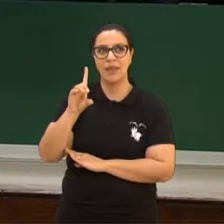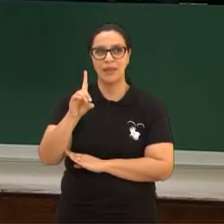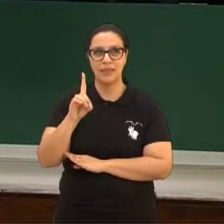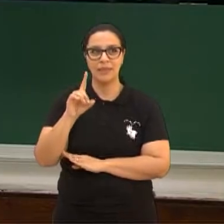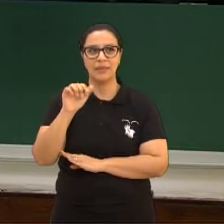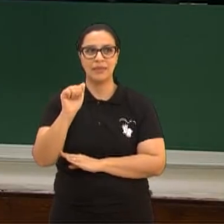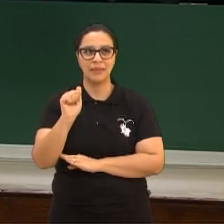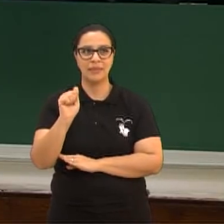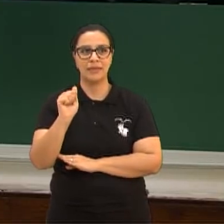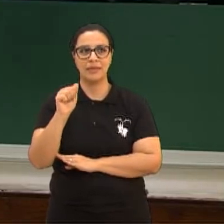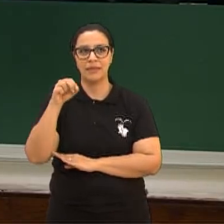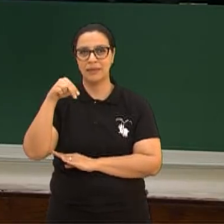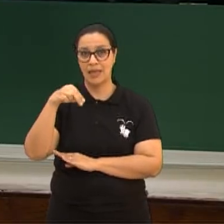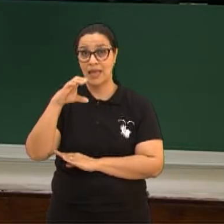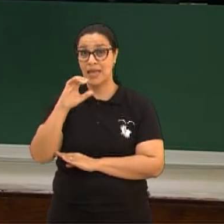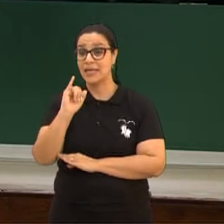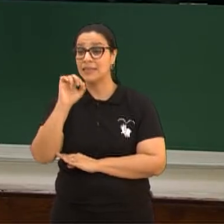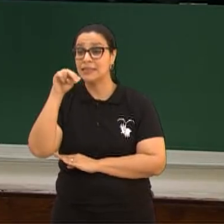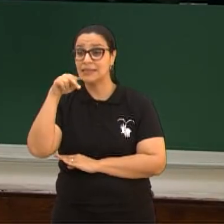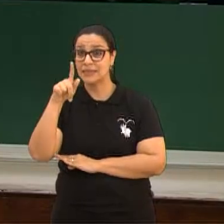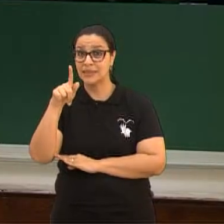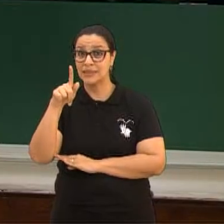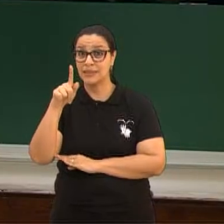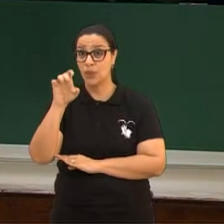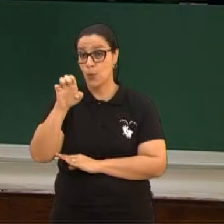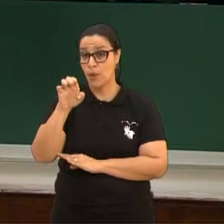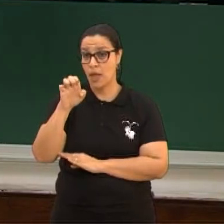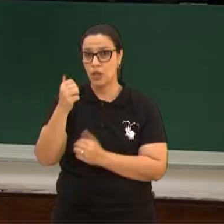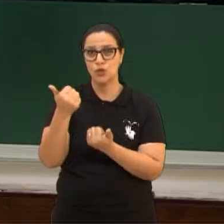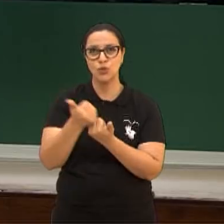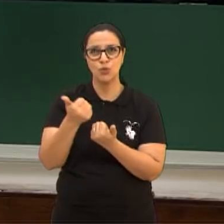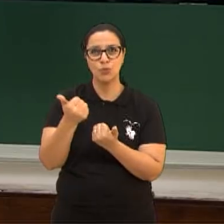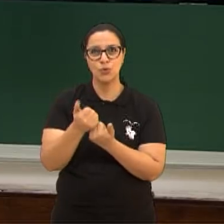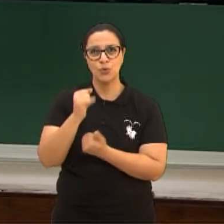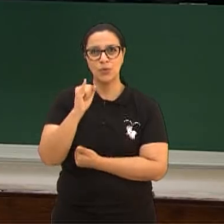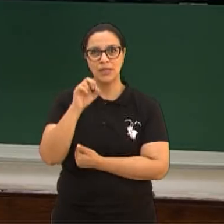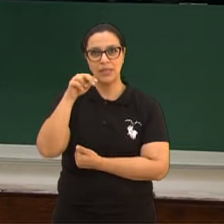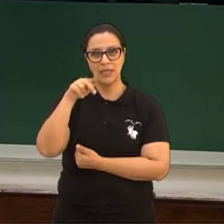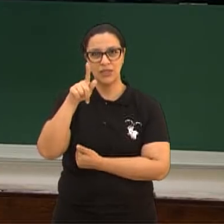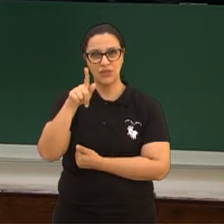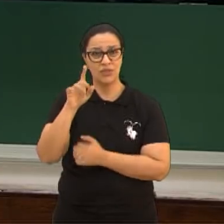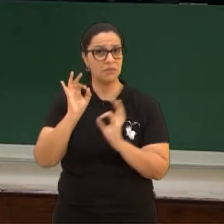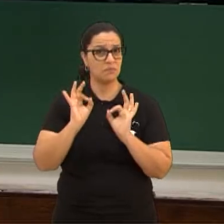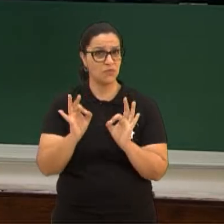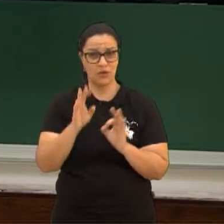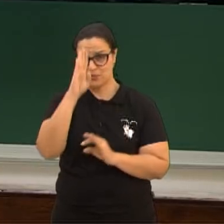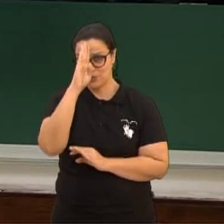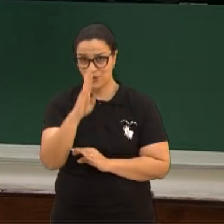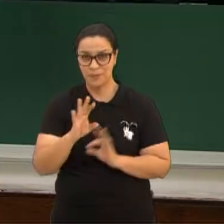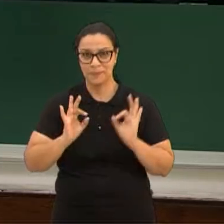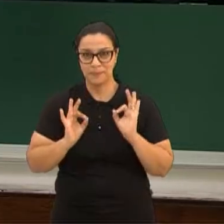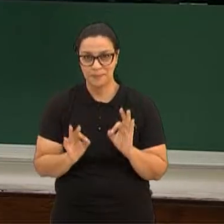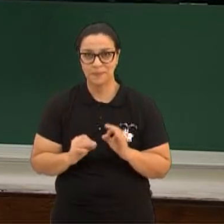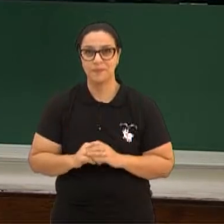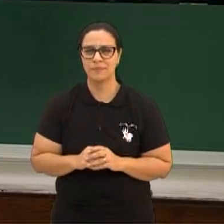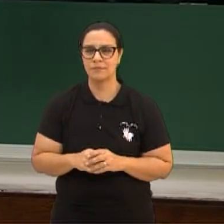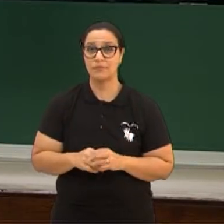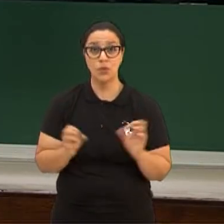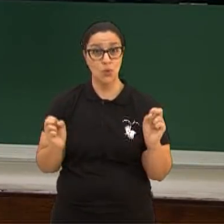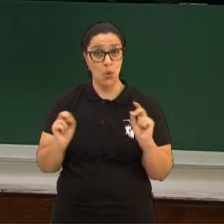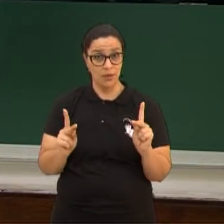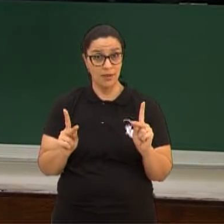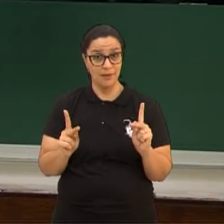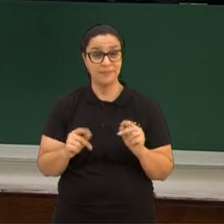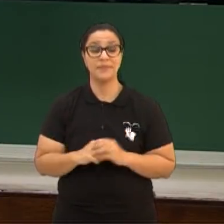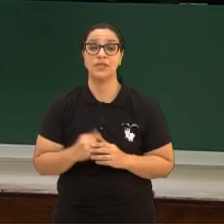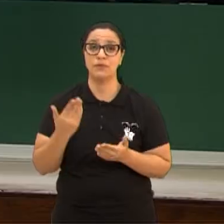are not dancing. Eu substituo o e por ing. Deu tudo certo